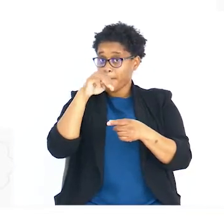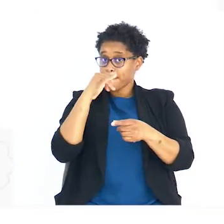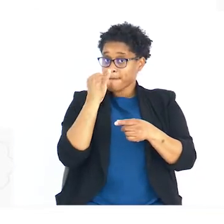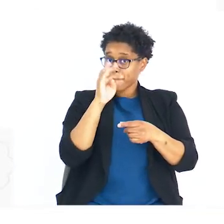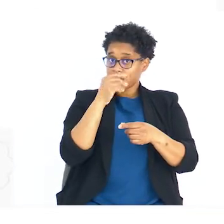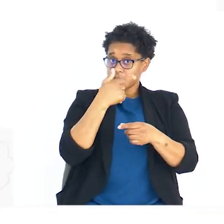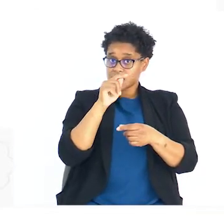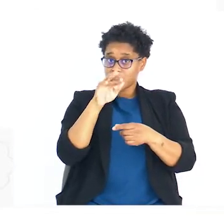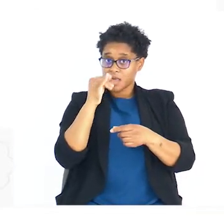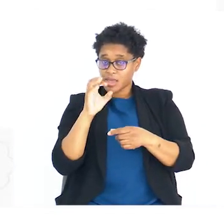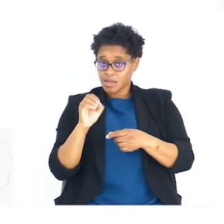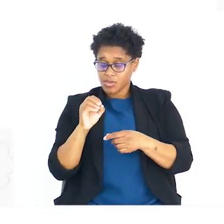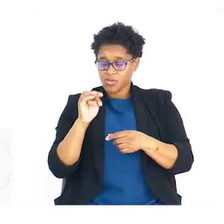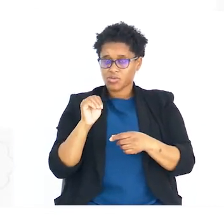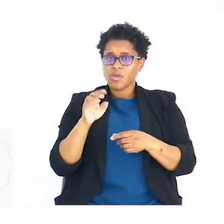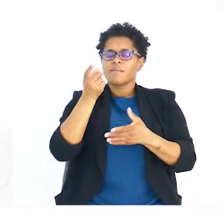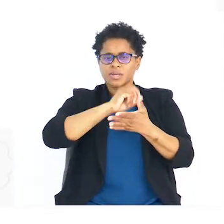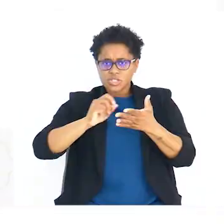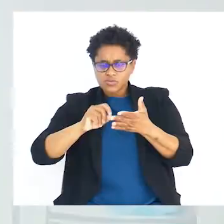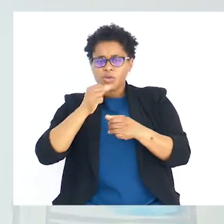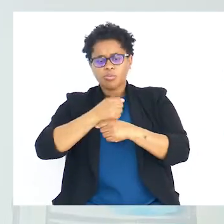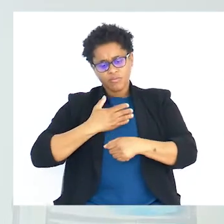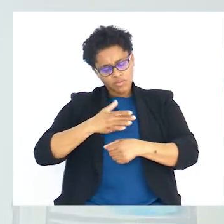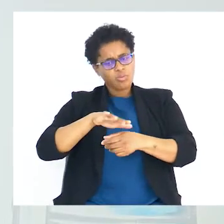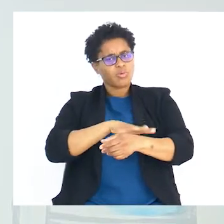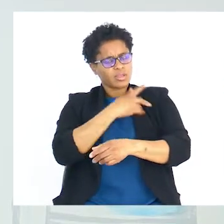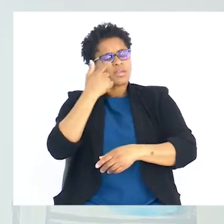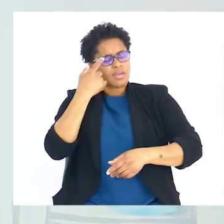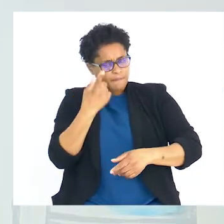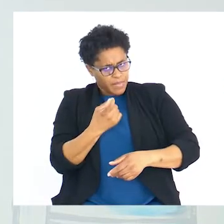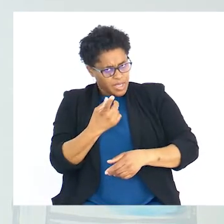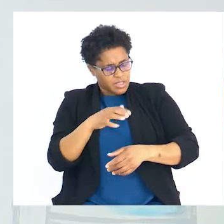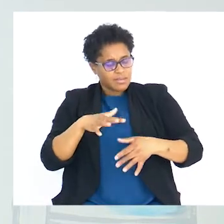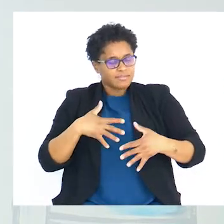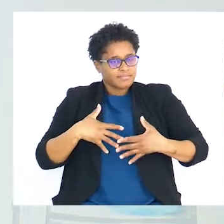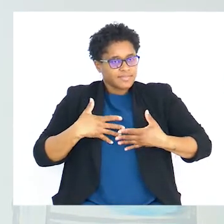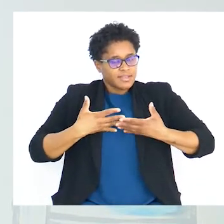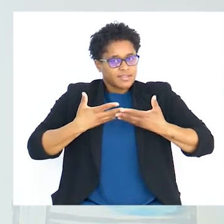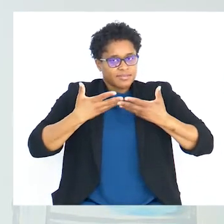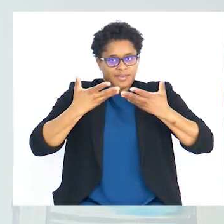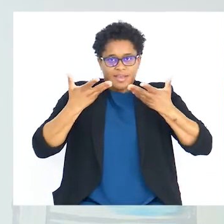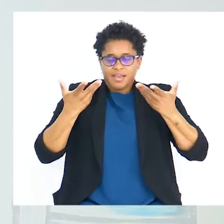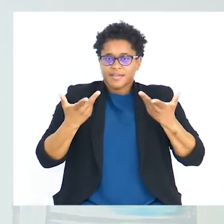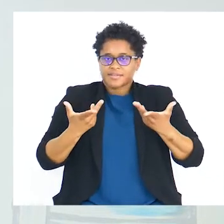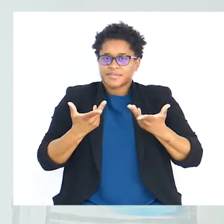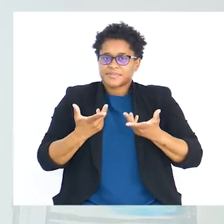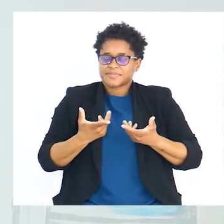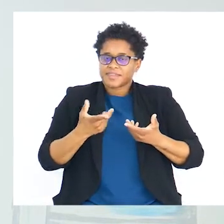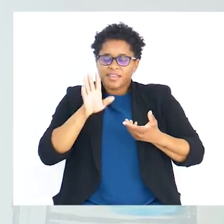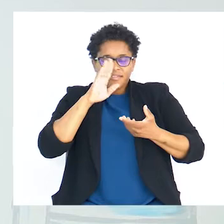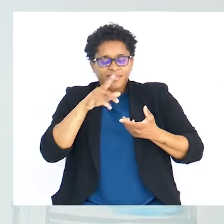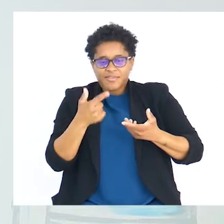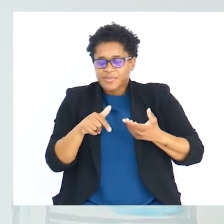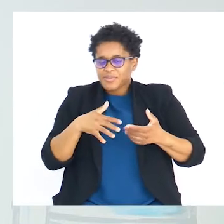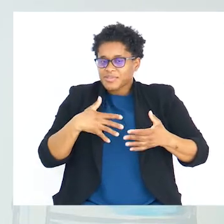escrever, o poeta precisa de inspiração. Tem que estar inspirado, certo? Mesmo que fosse